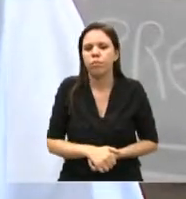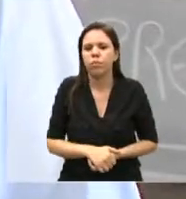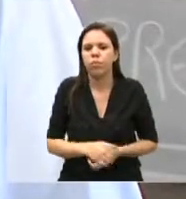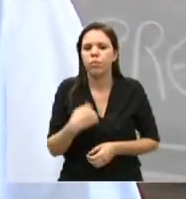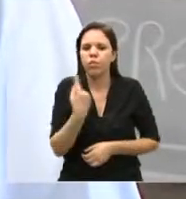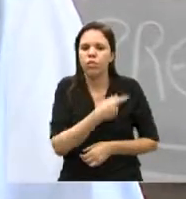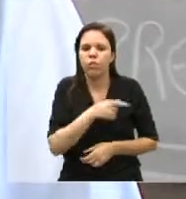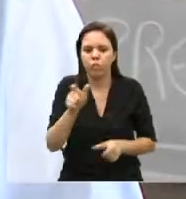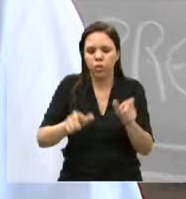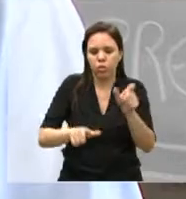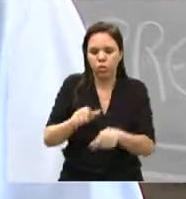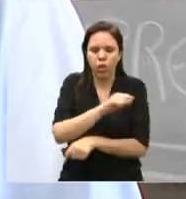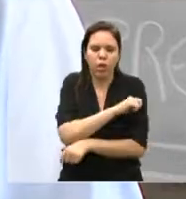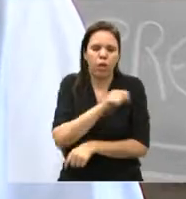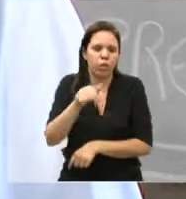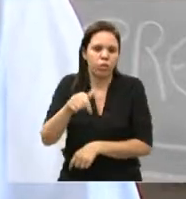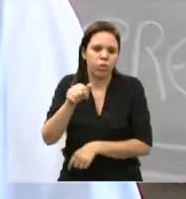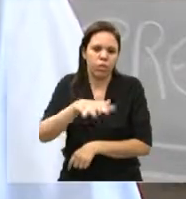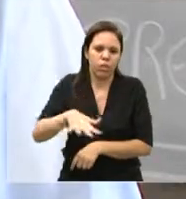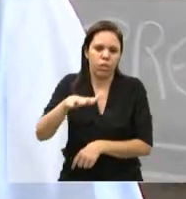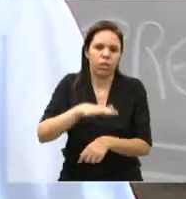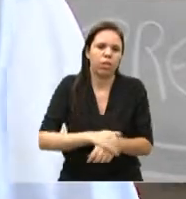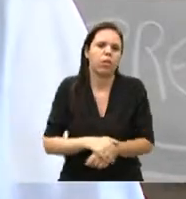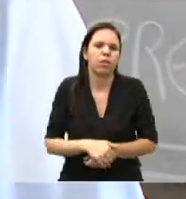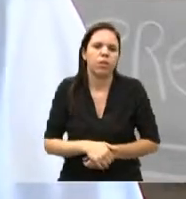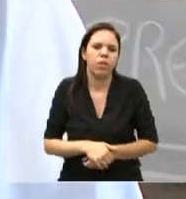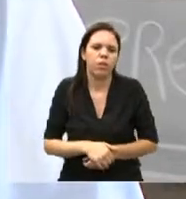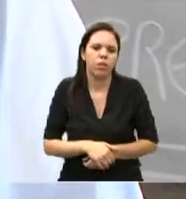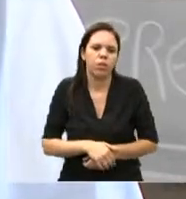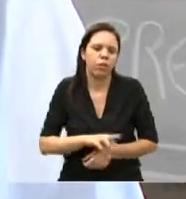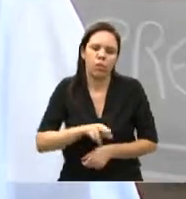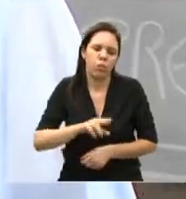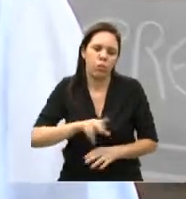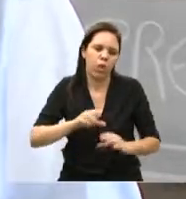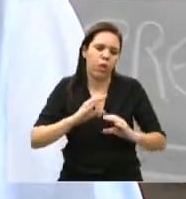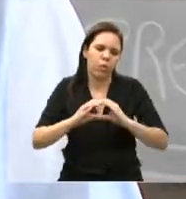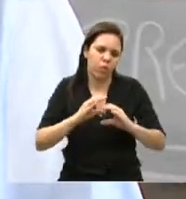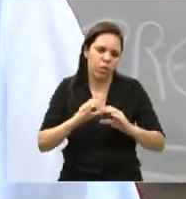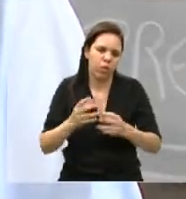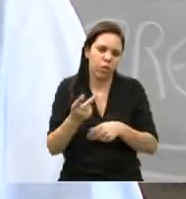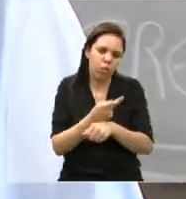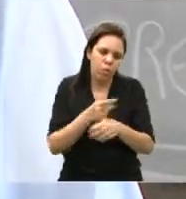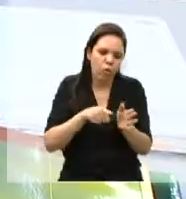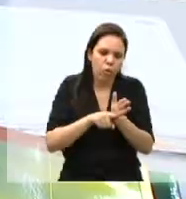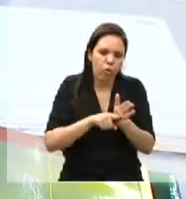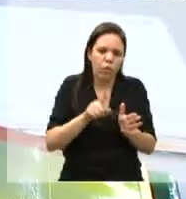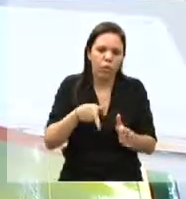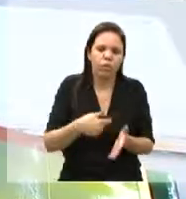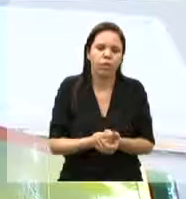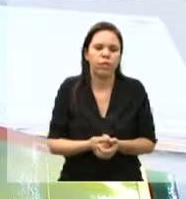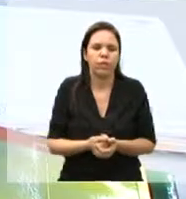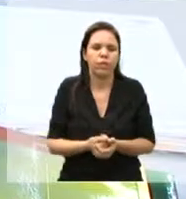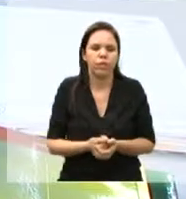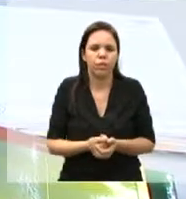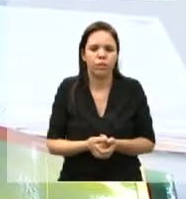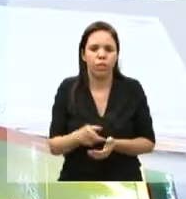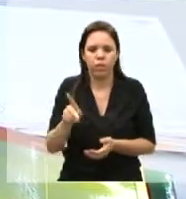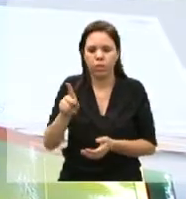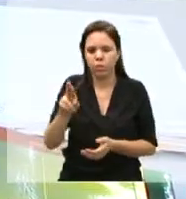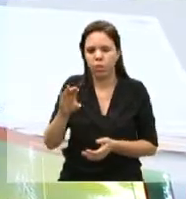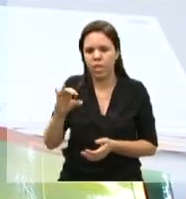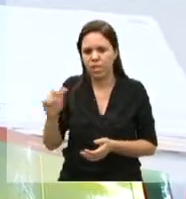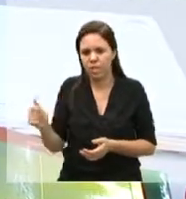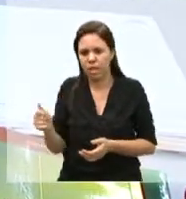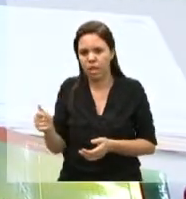nossos candidatos, nossos alunos da área que não são da área de comunicação, vêm buscar essa expertise. Foi isso que a Priscila